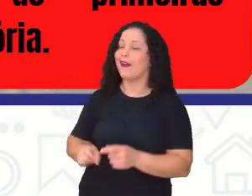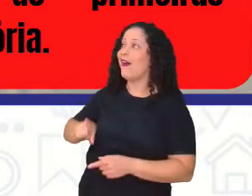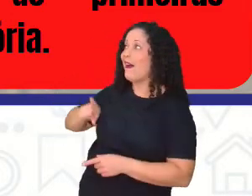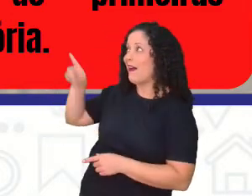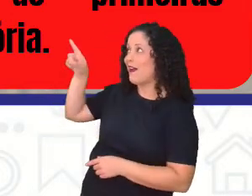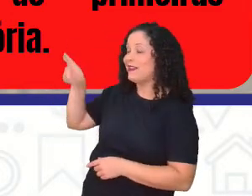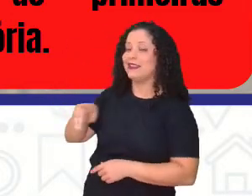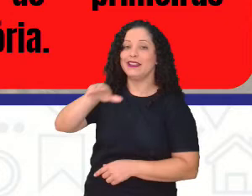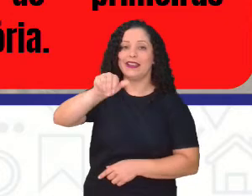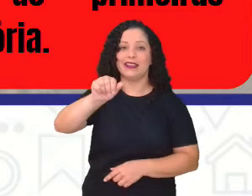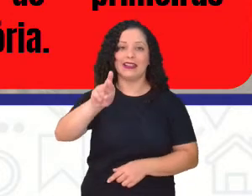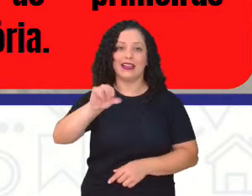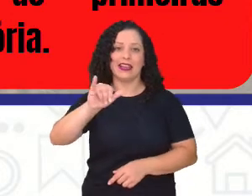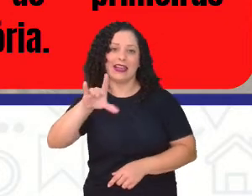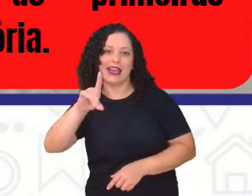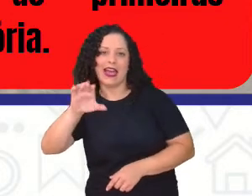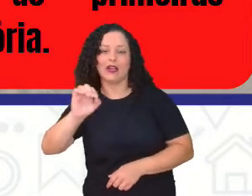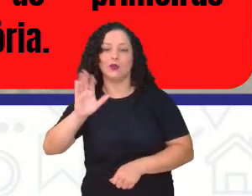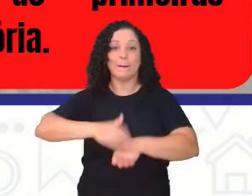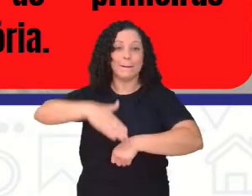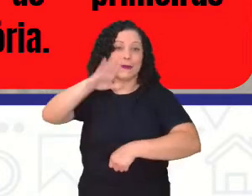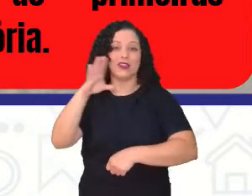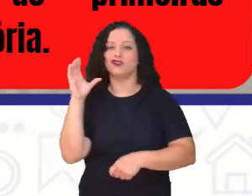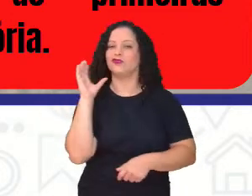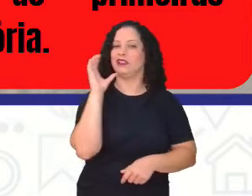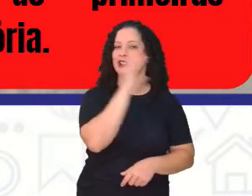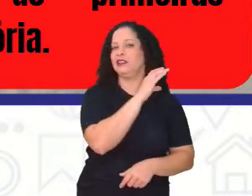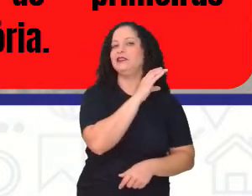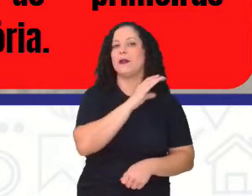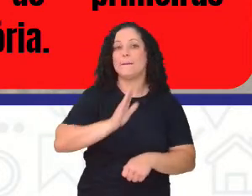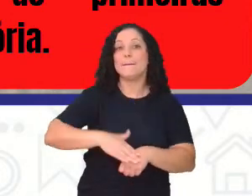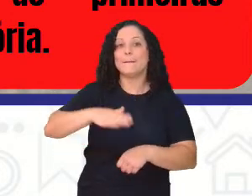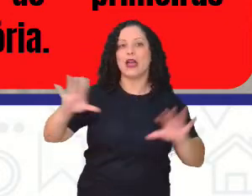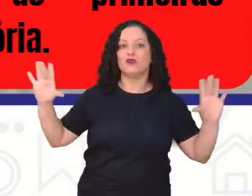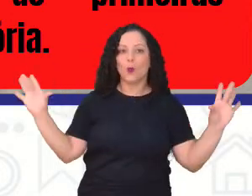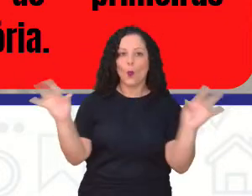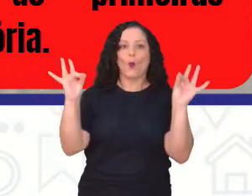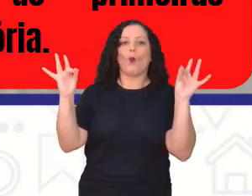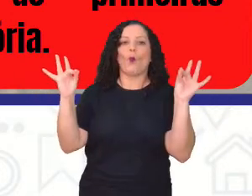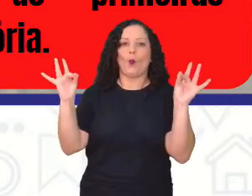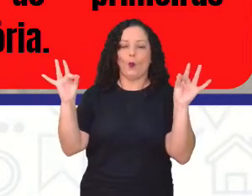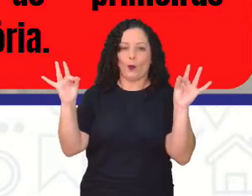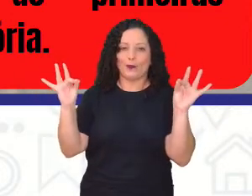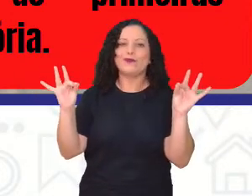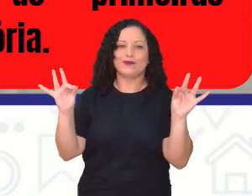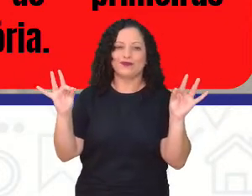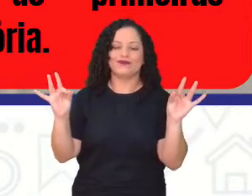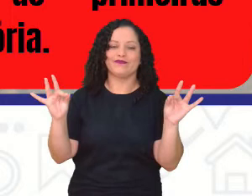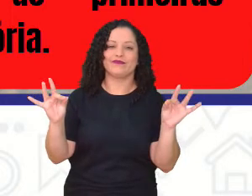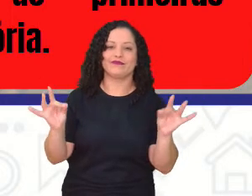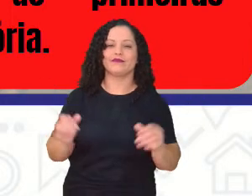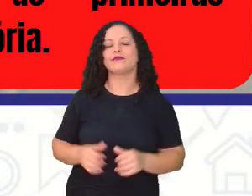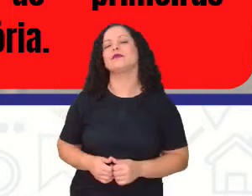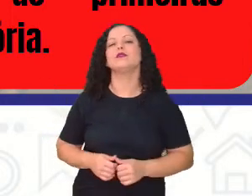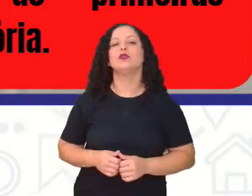mais quente e mais seco do que o nosso, né, sertão pernambucano, certo?